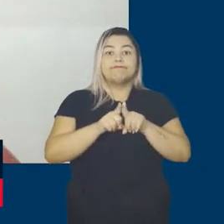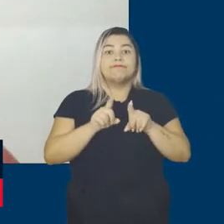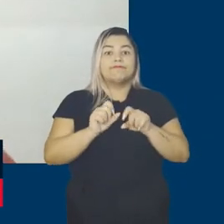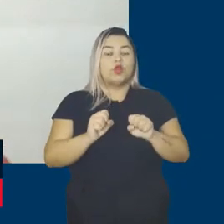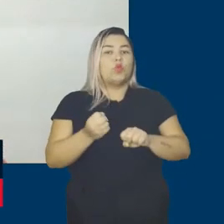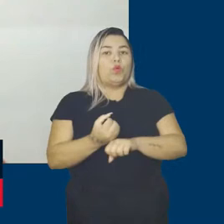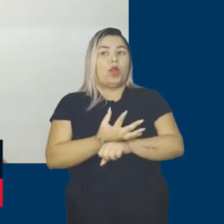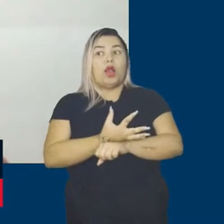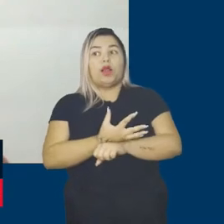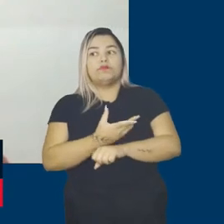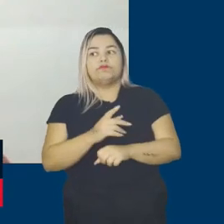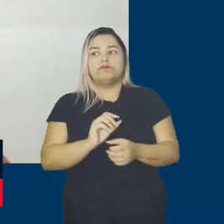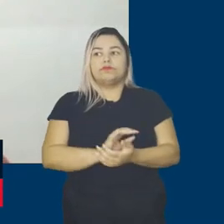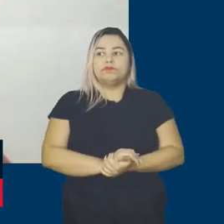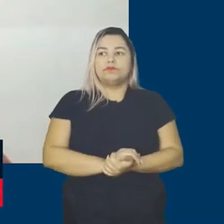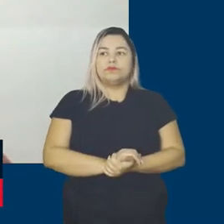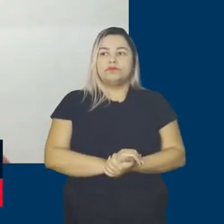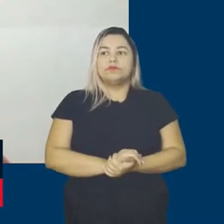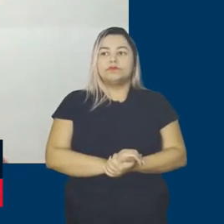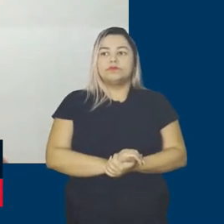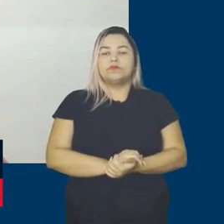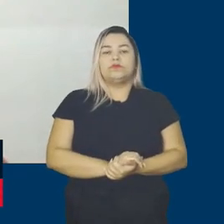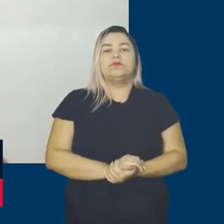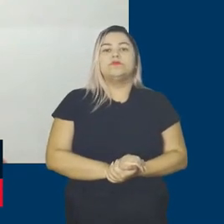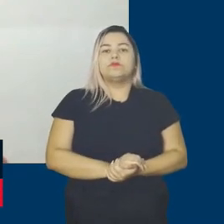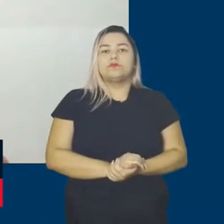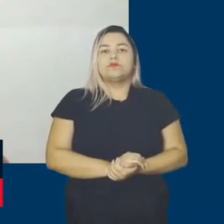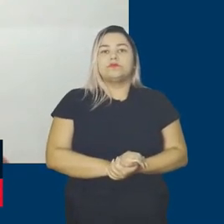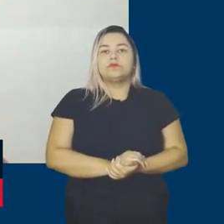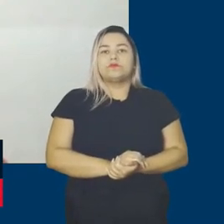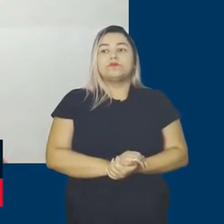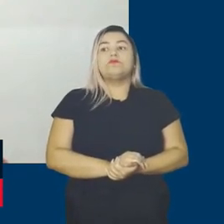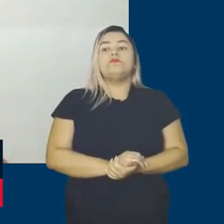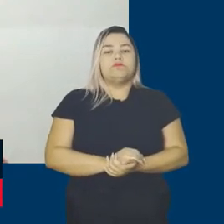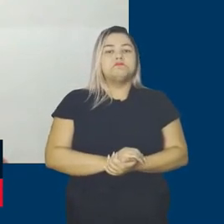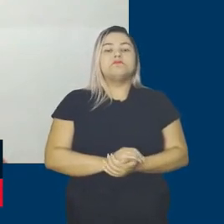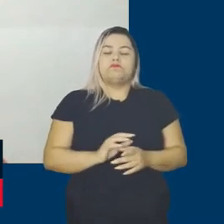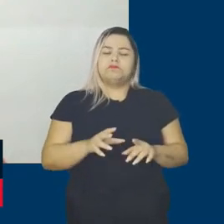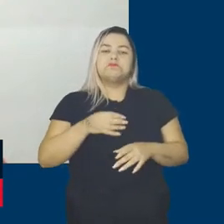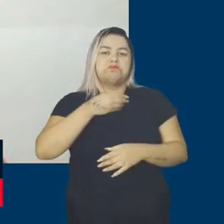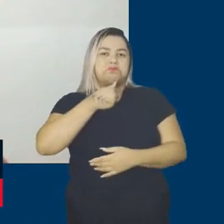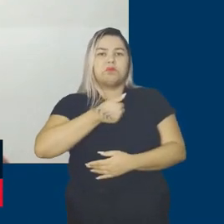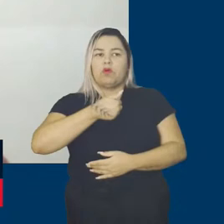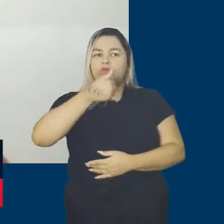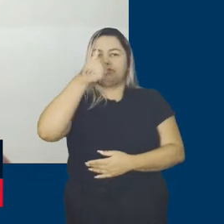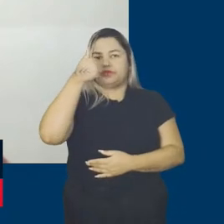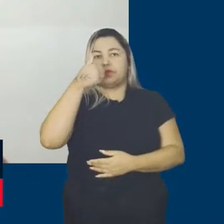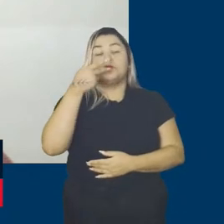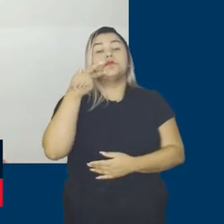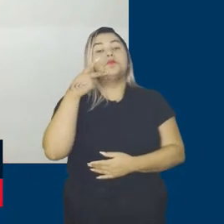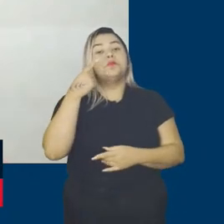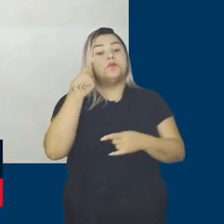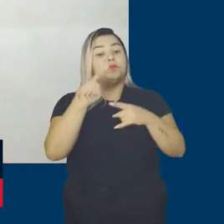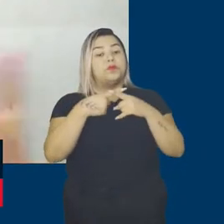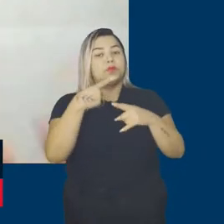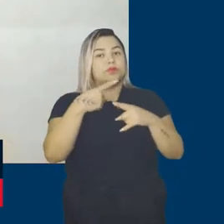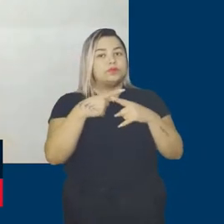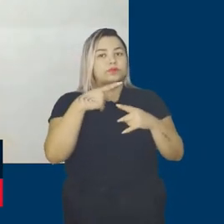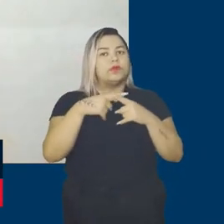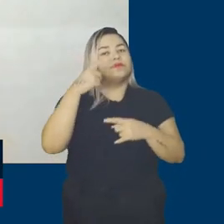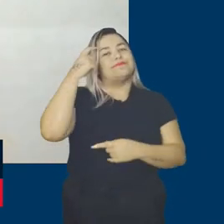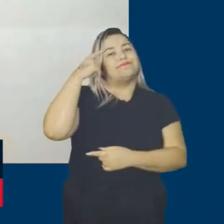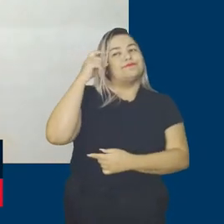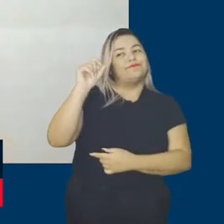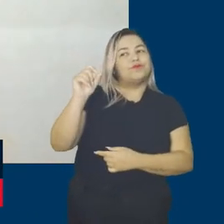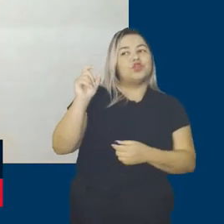internacional, né? E muito, que eu acho que vai ser muito bem sucedido. Por quê? Porque essa ideia de que o